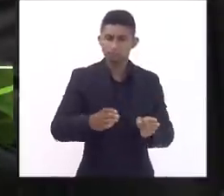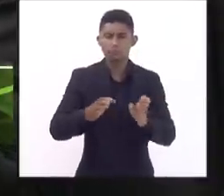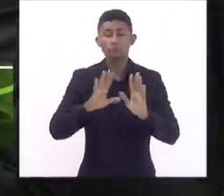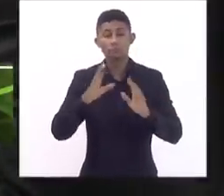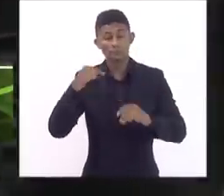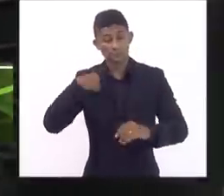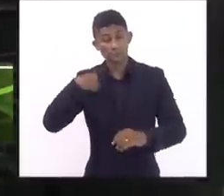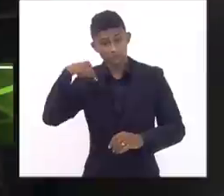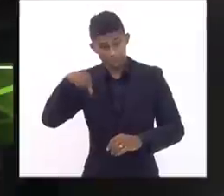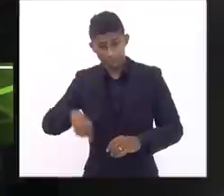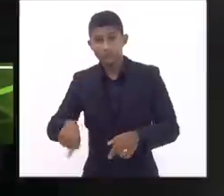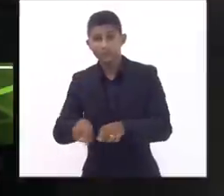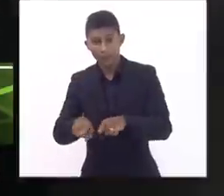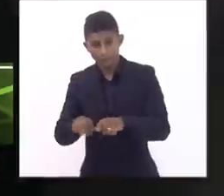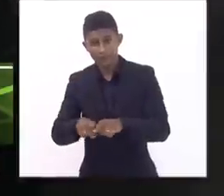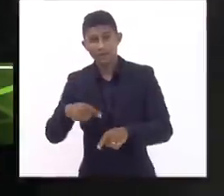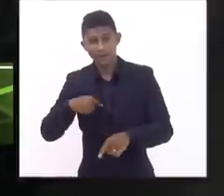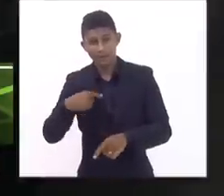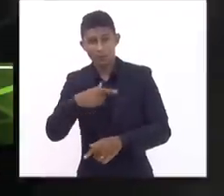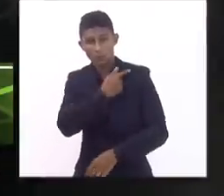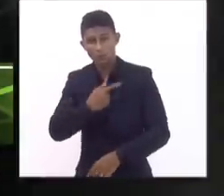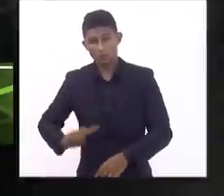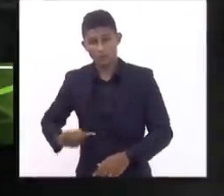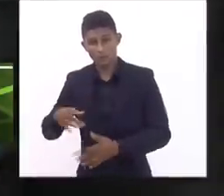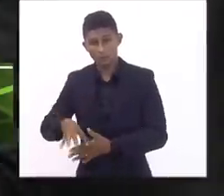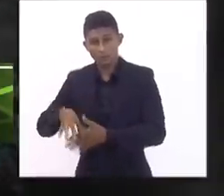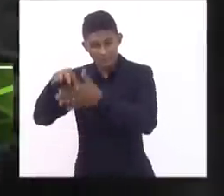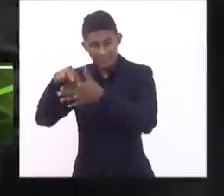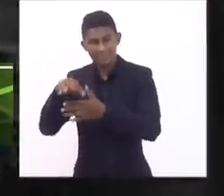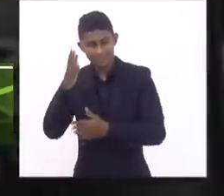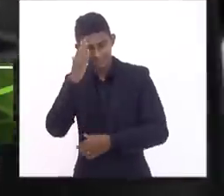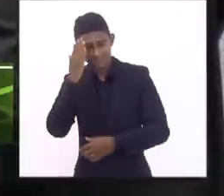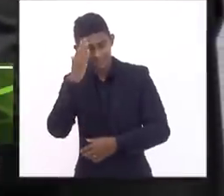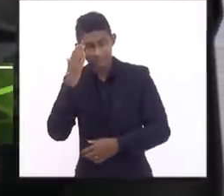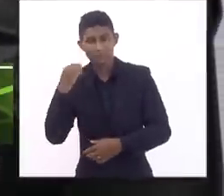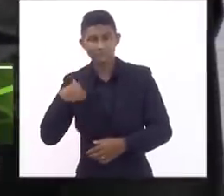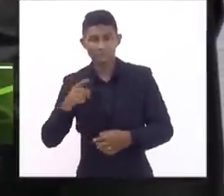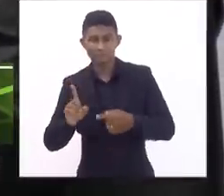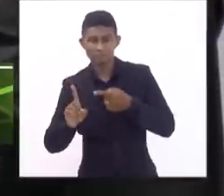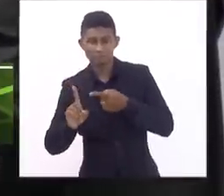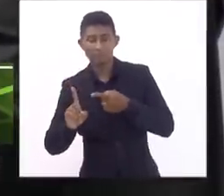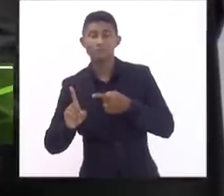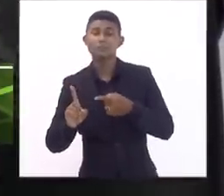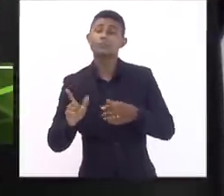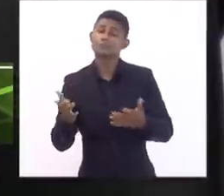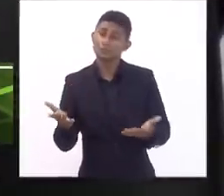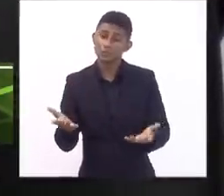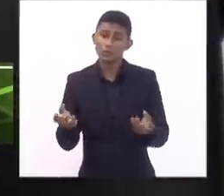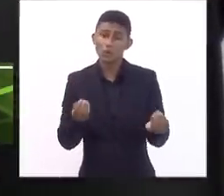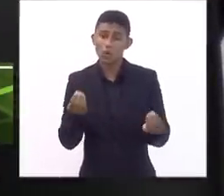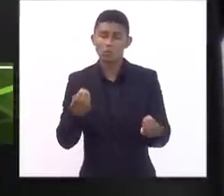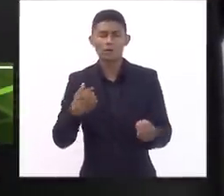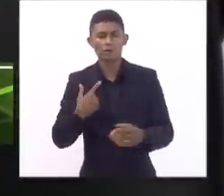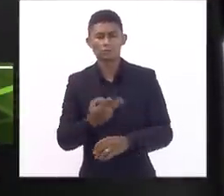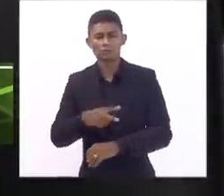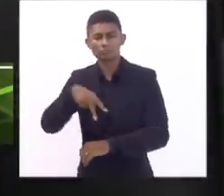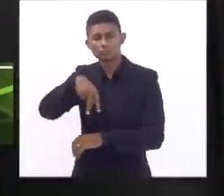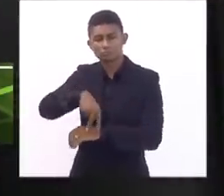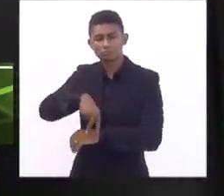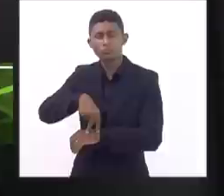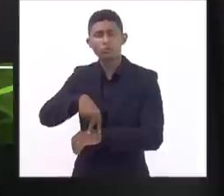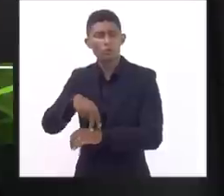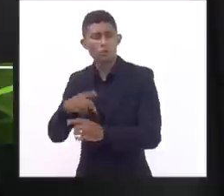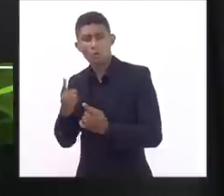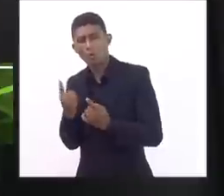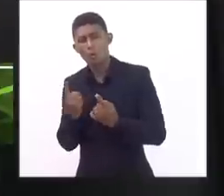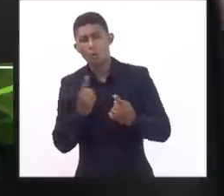governo, pelas questões e as orientações do governo, vou me posicionar contrário ao